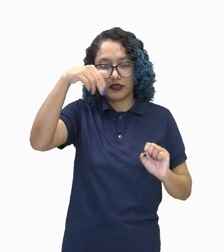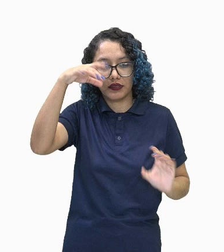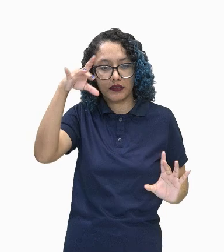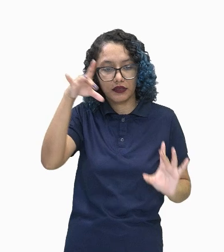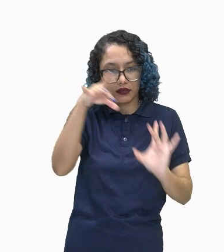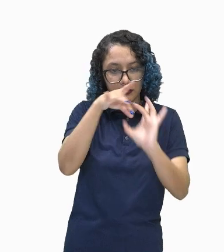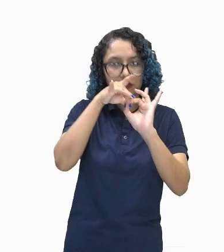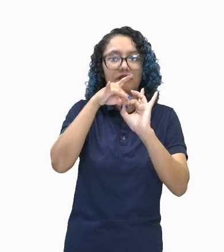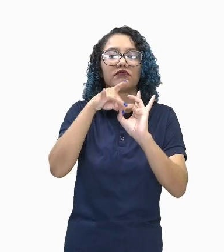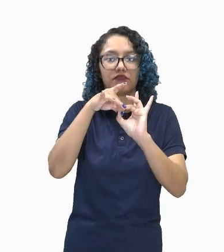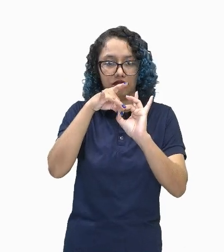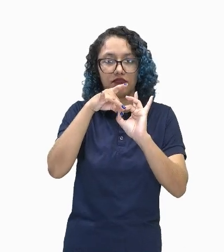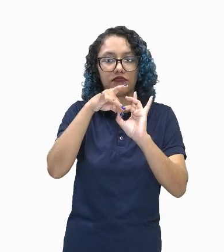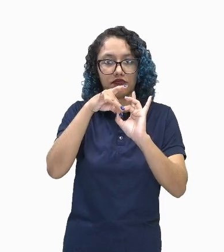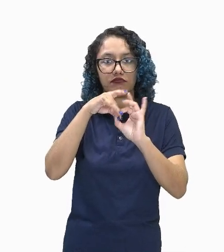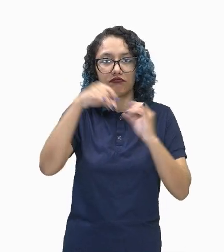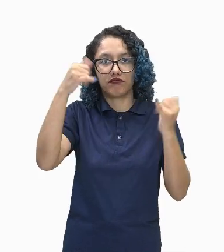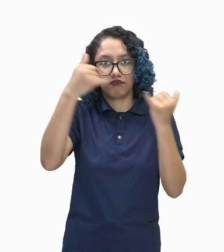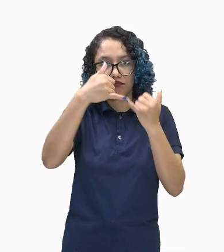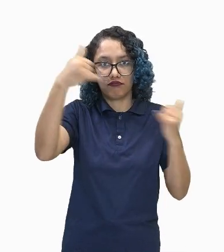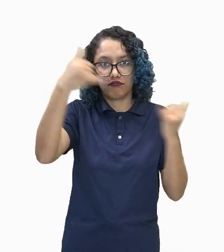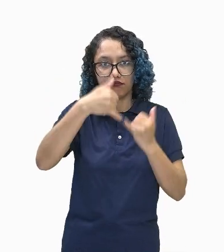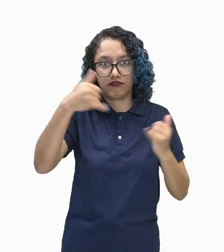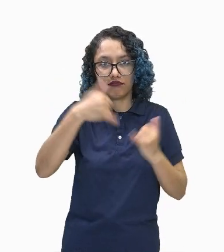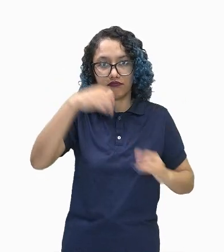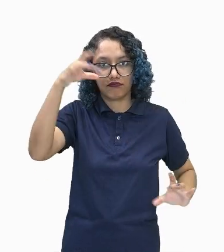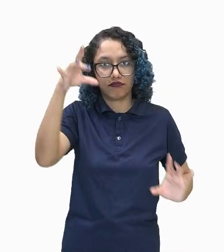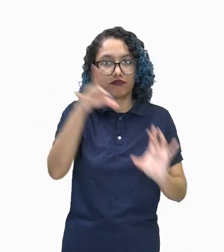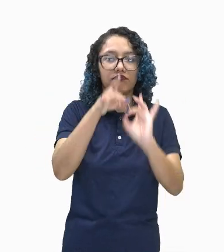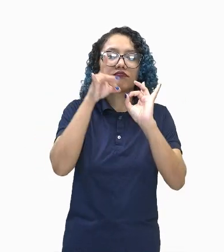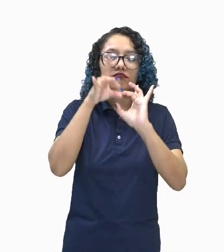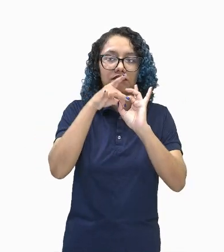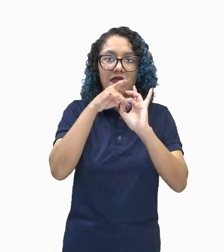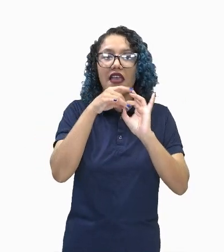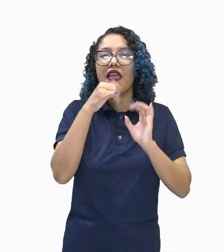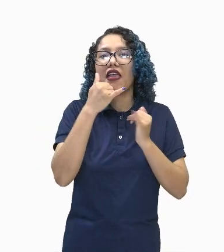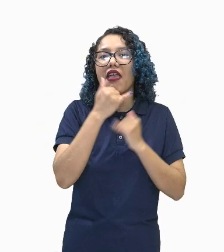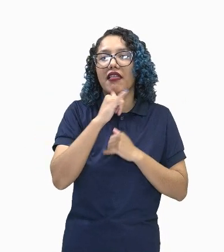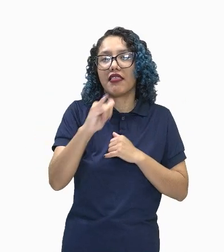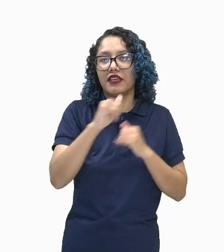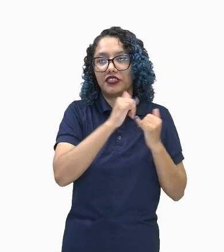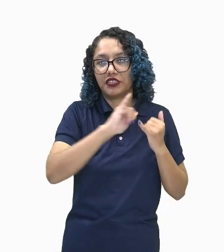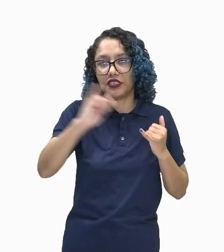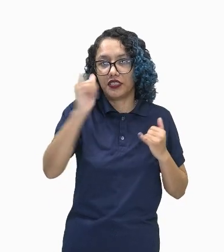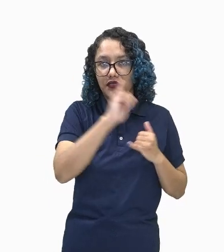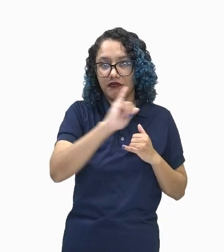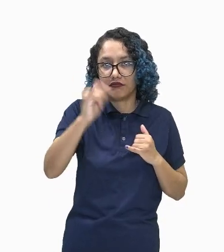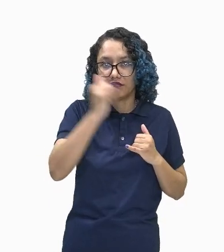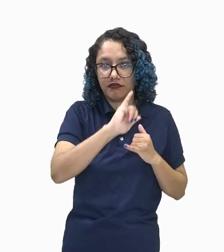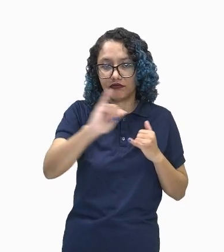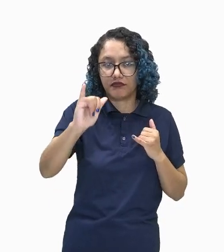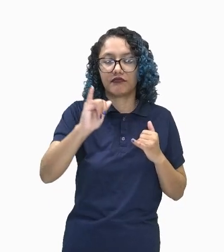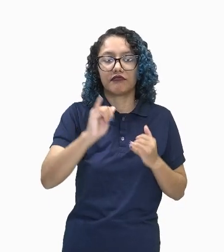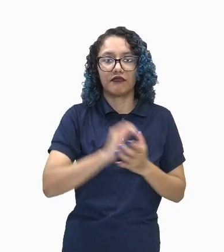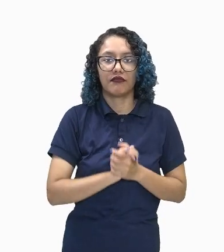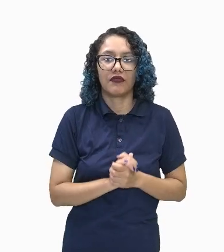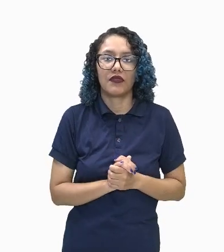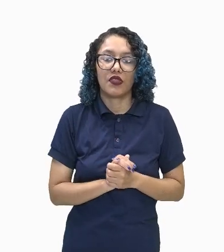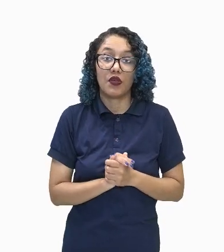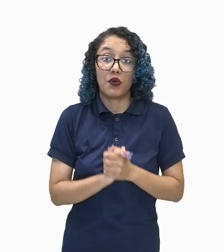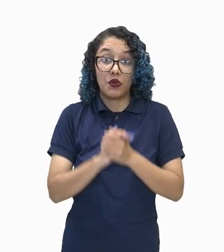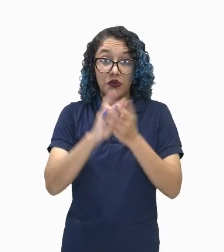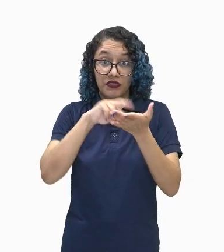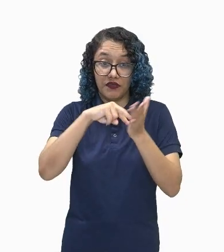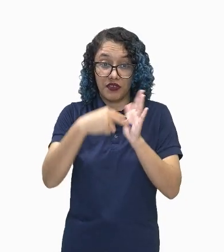já é uma ligação, né, de transmissão de energia. Não tem mais o sentido da